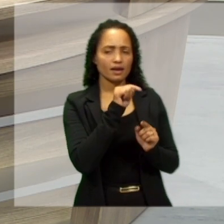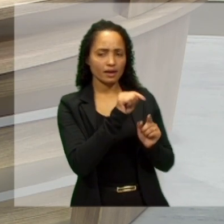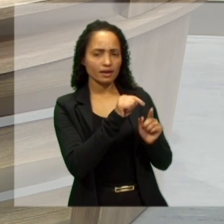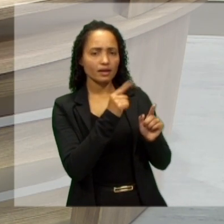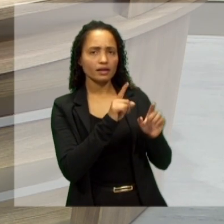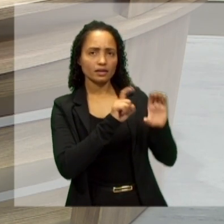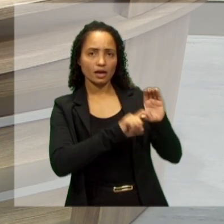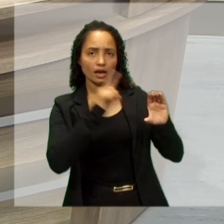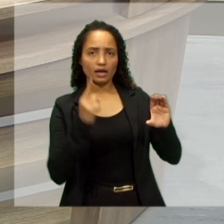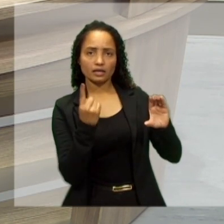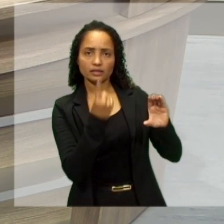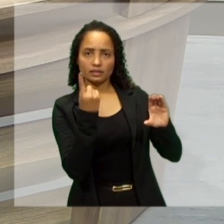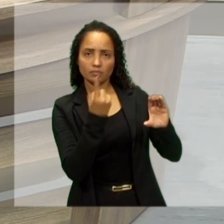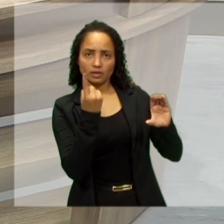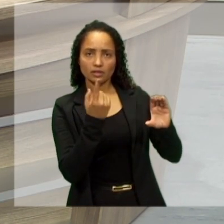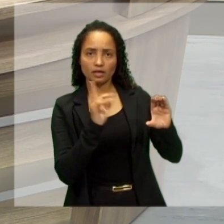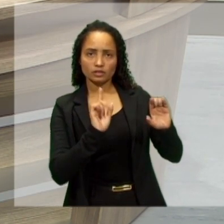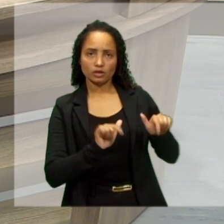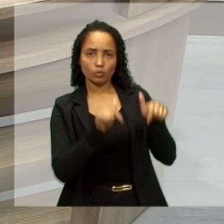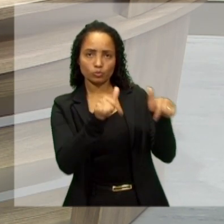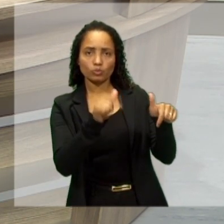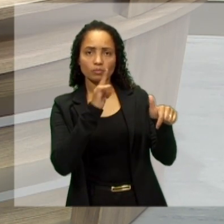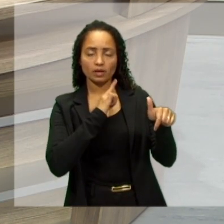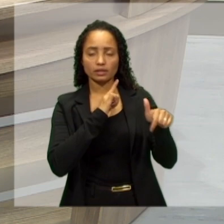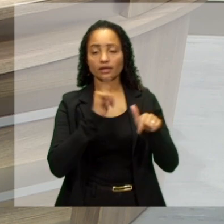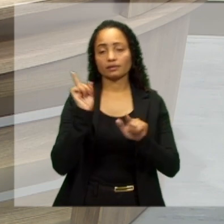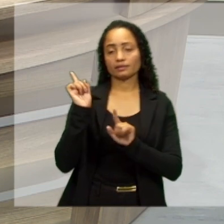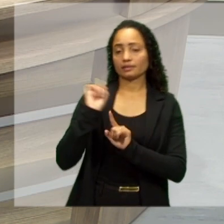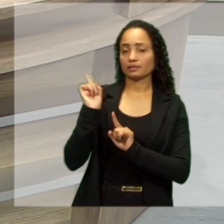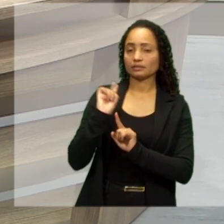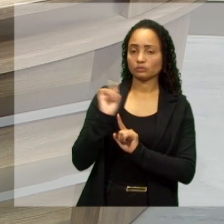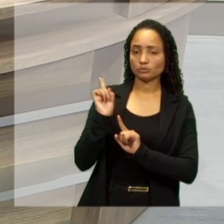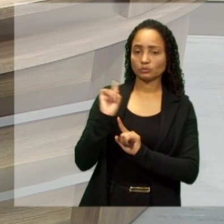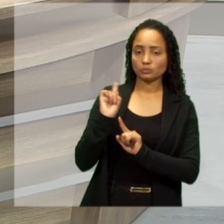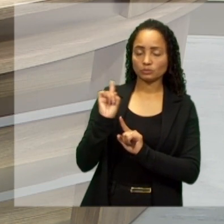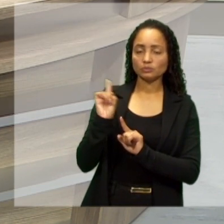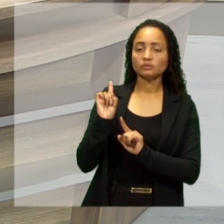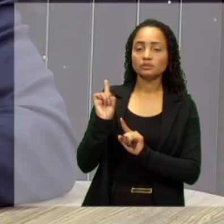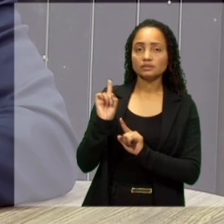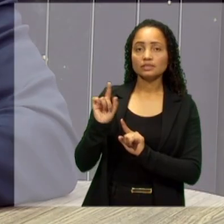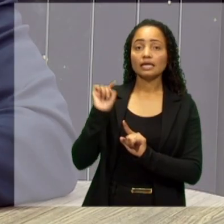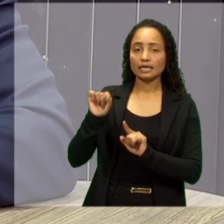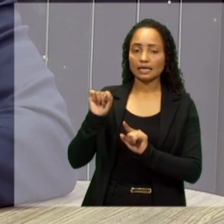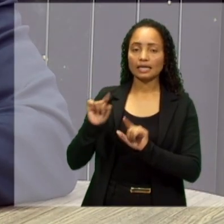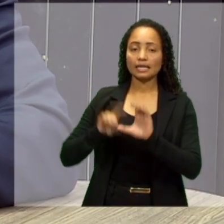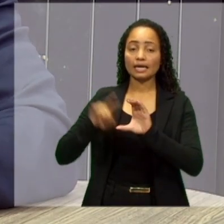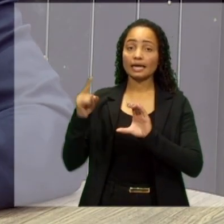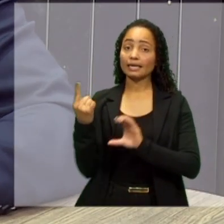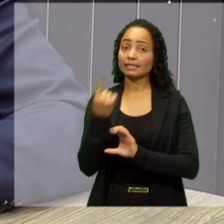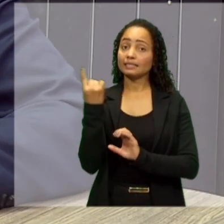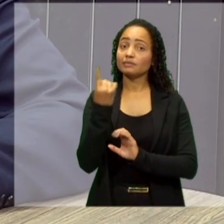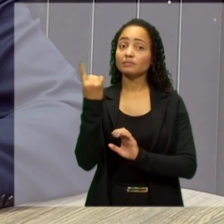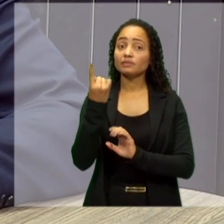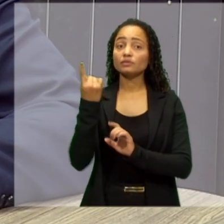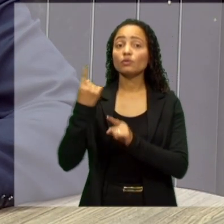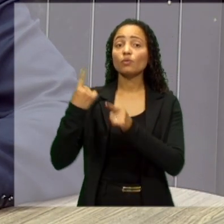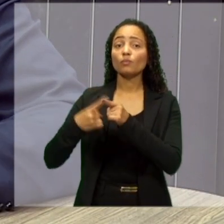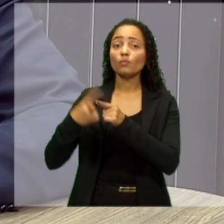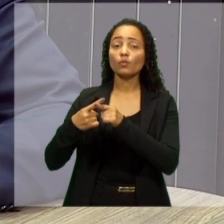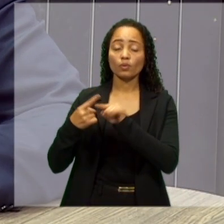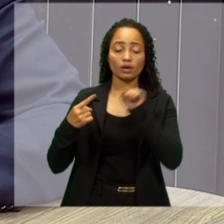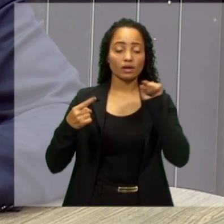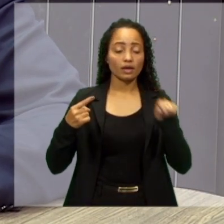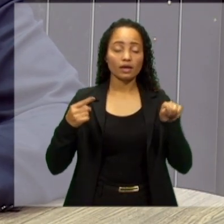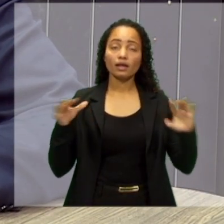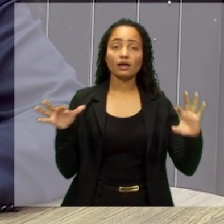mas acessório do Poder Judiciário, ou não? Não, é independente porque não está subordinado nem